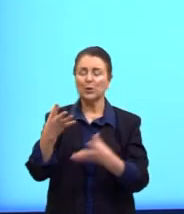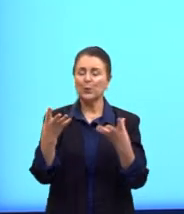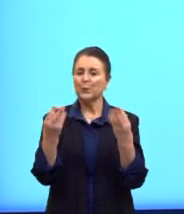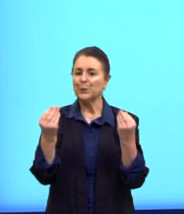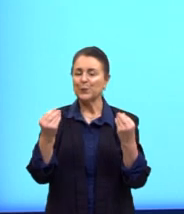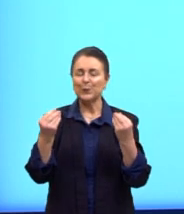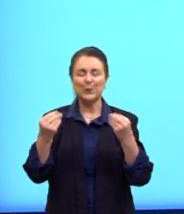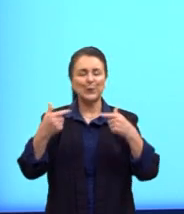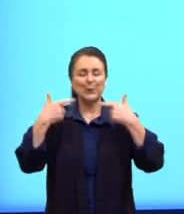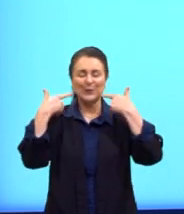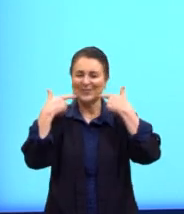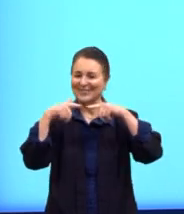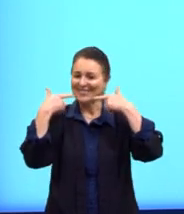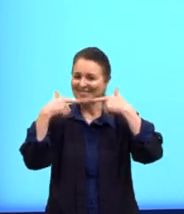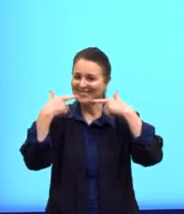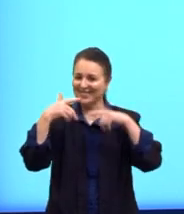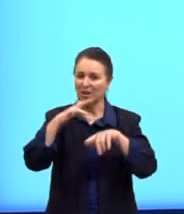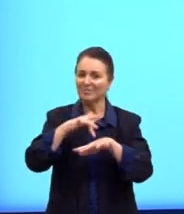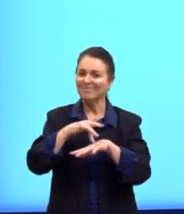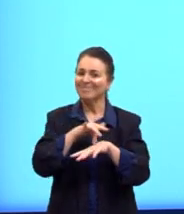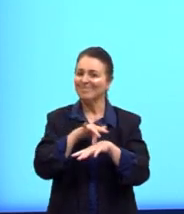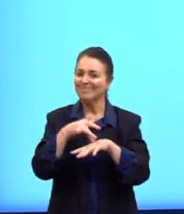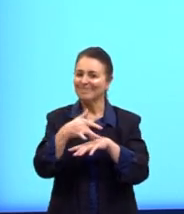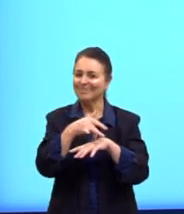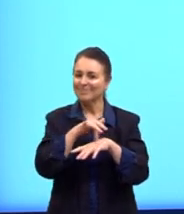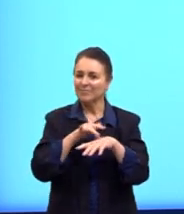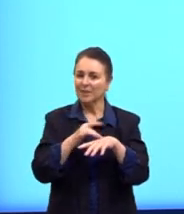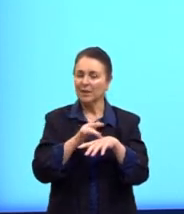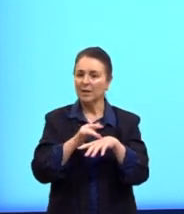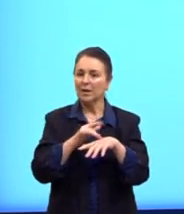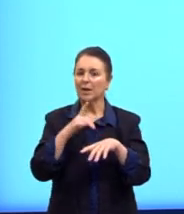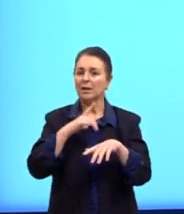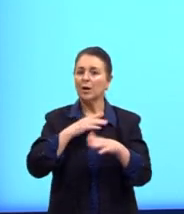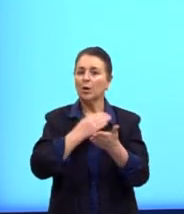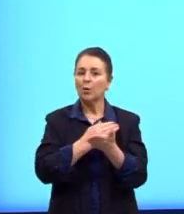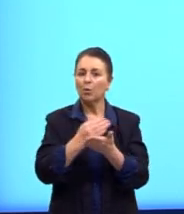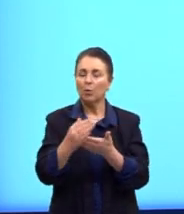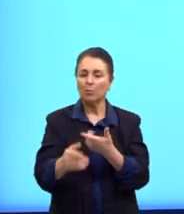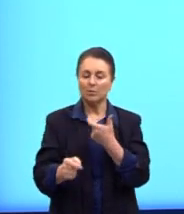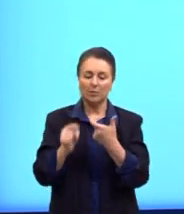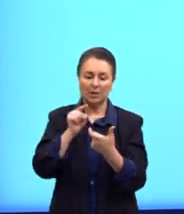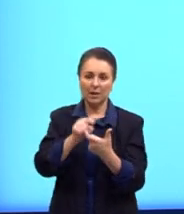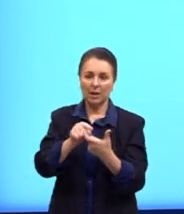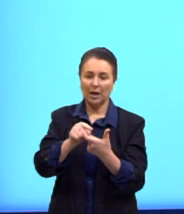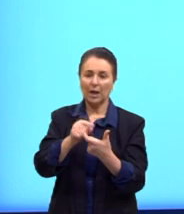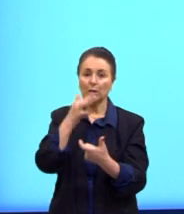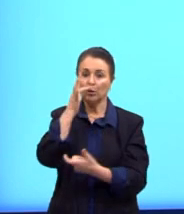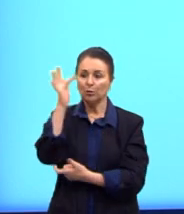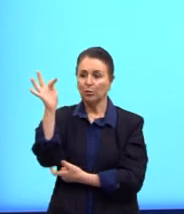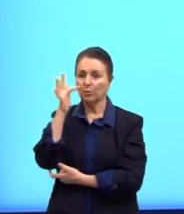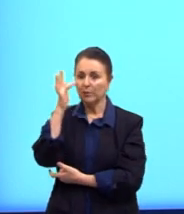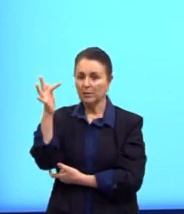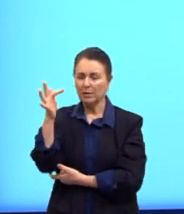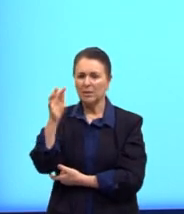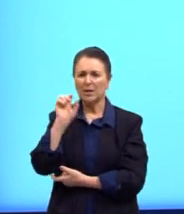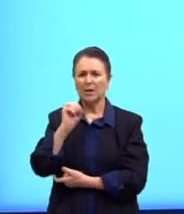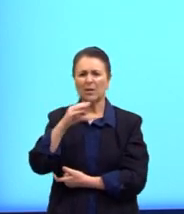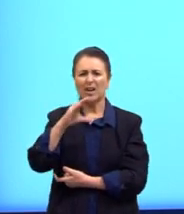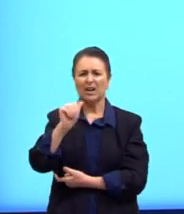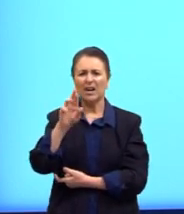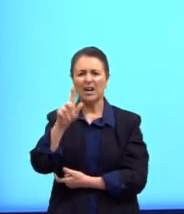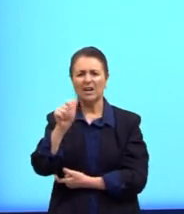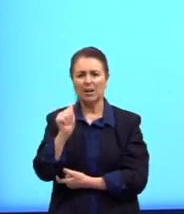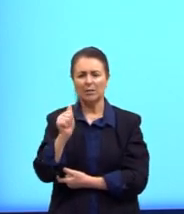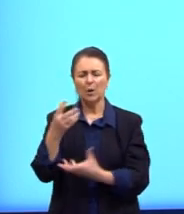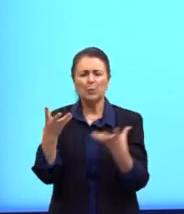e ironia a expressão charge vem no francês Charger e significa carga exagero